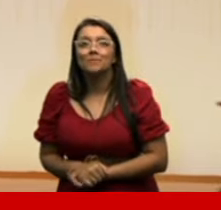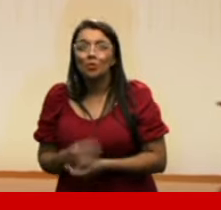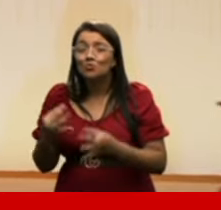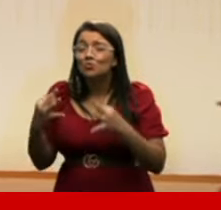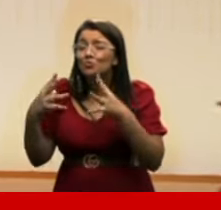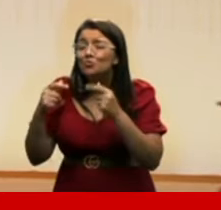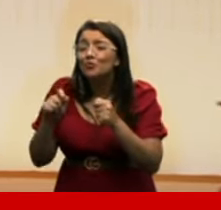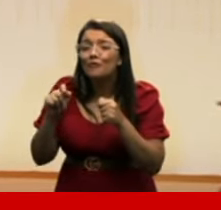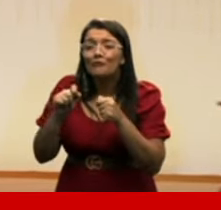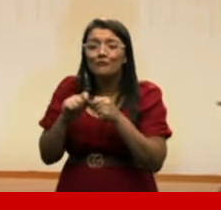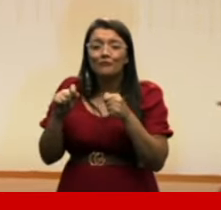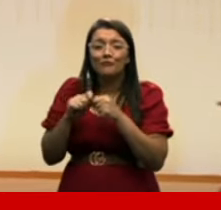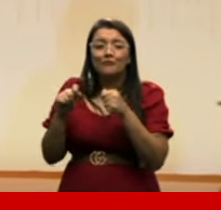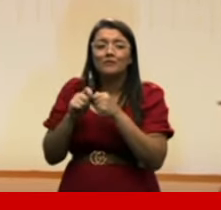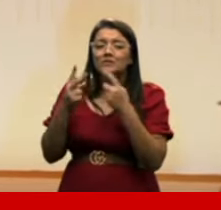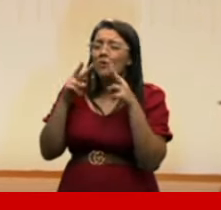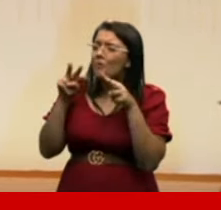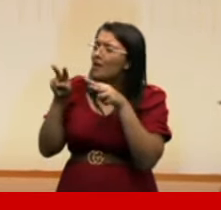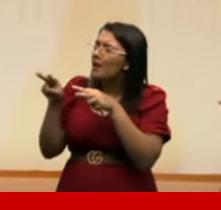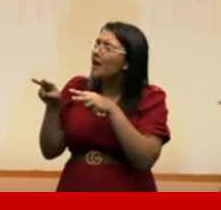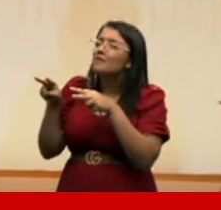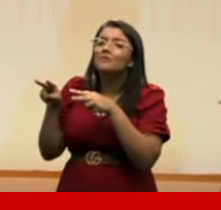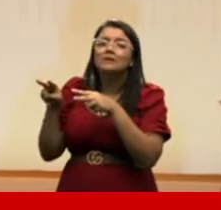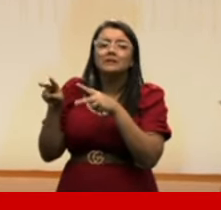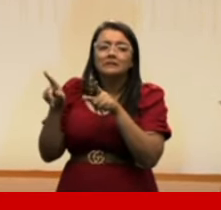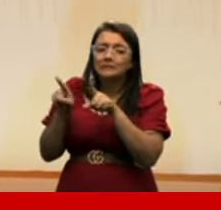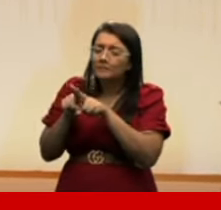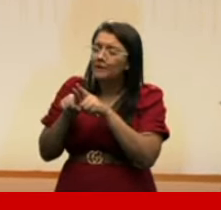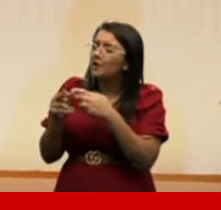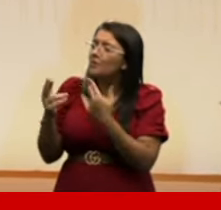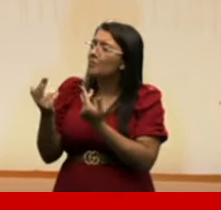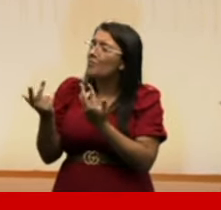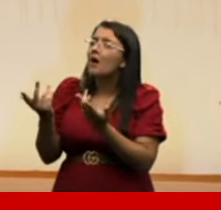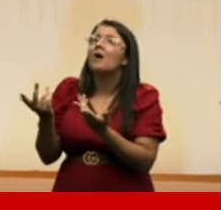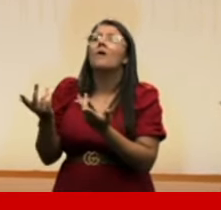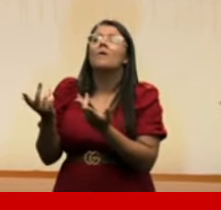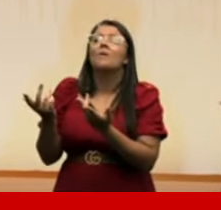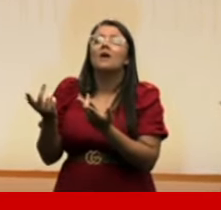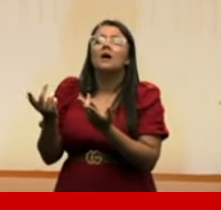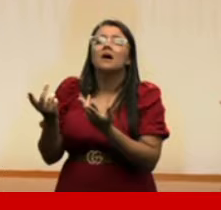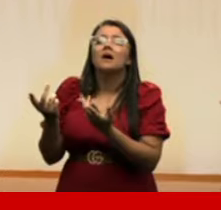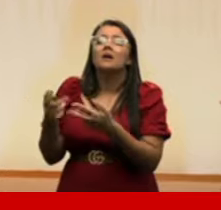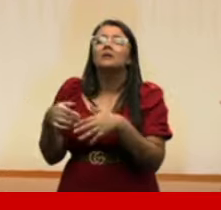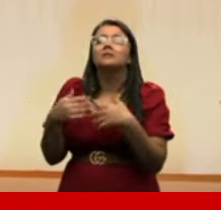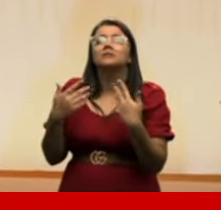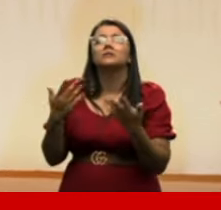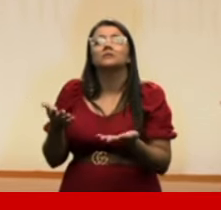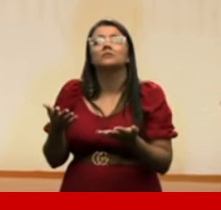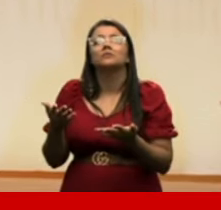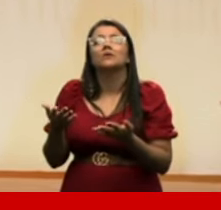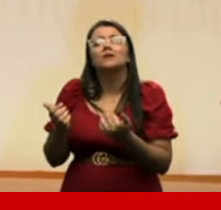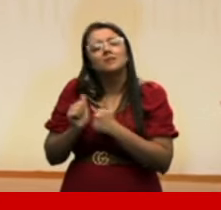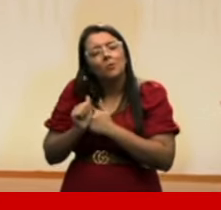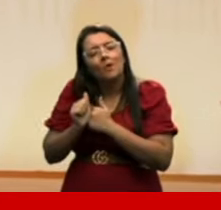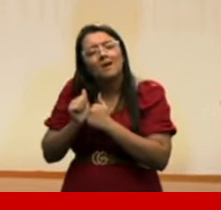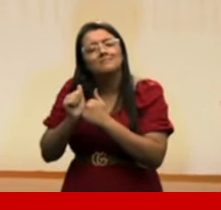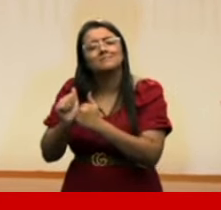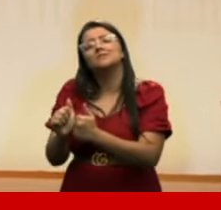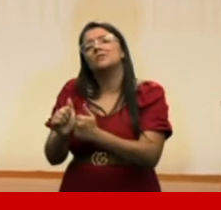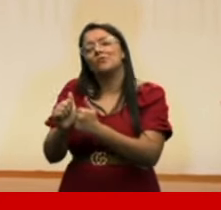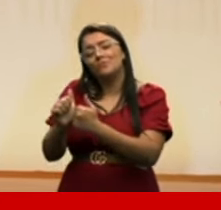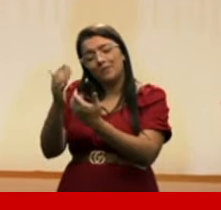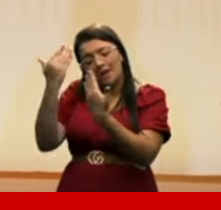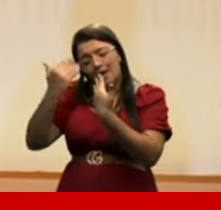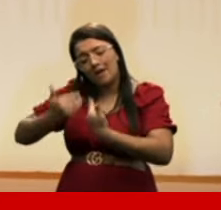Tudo que eu fazia, olhava, ela estava ali olhando. Então, ela seguiu o meu exemplo.